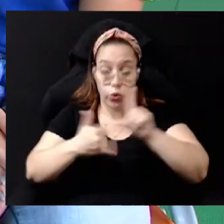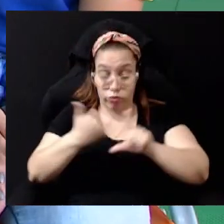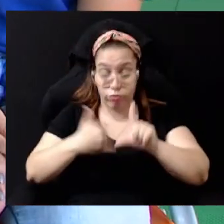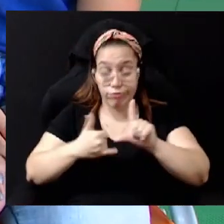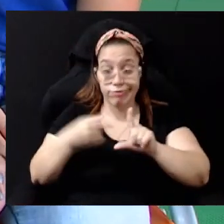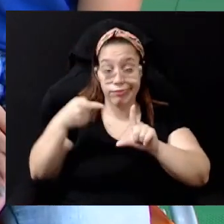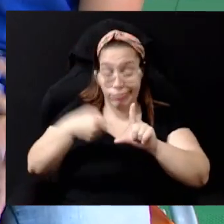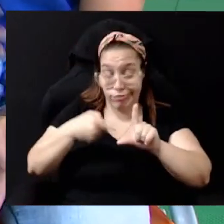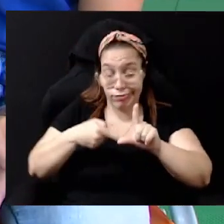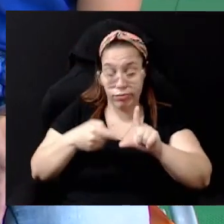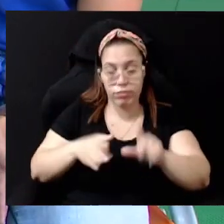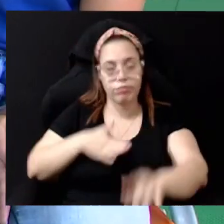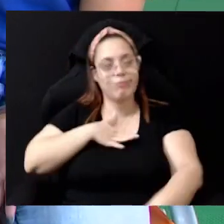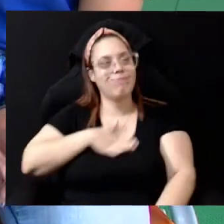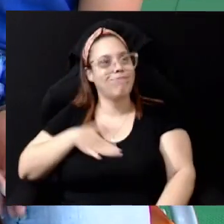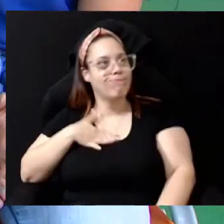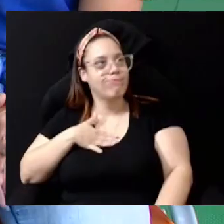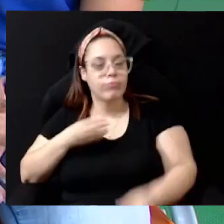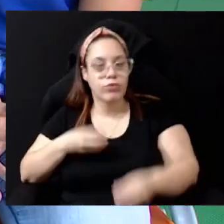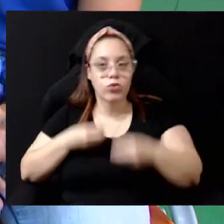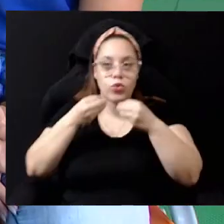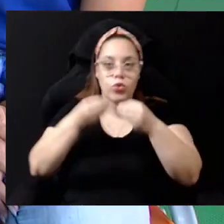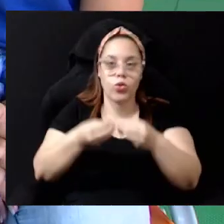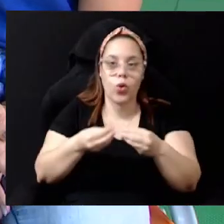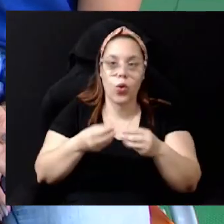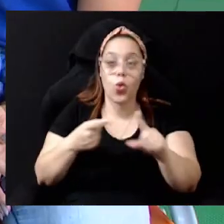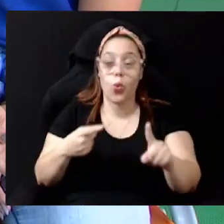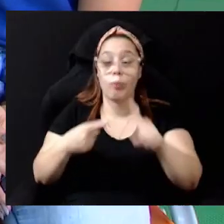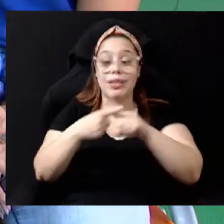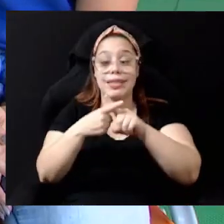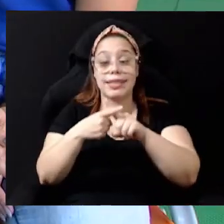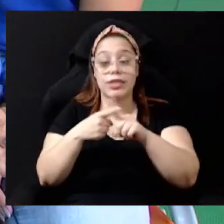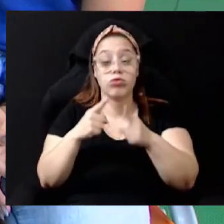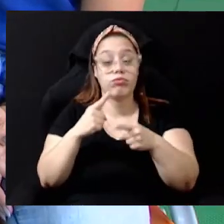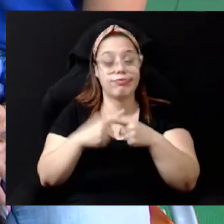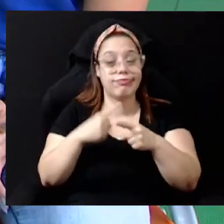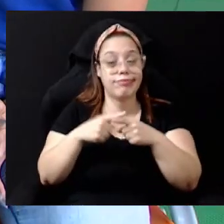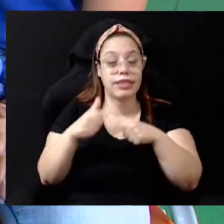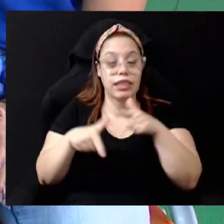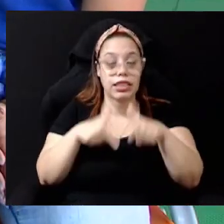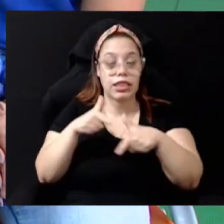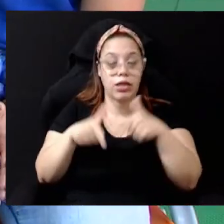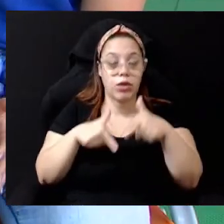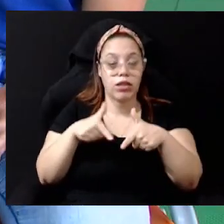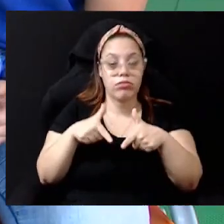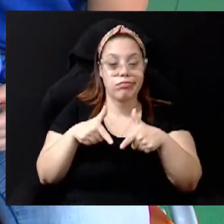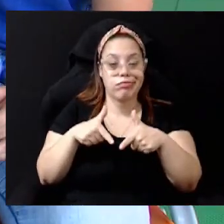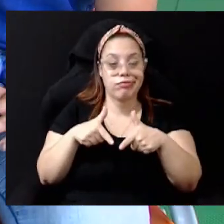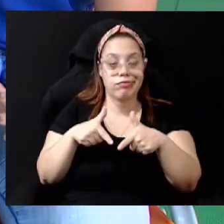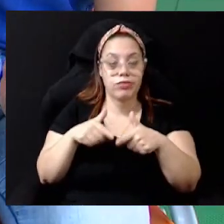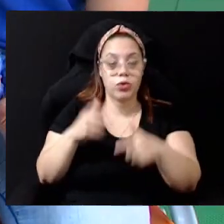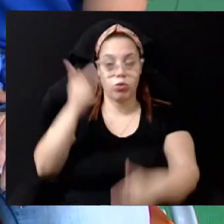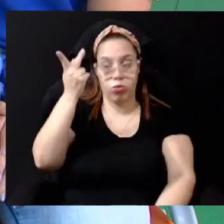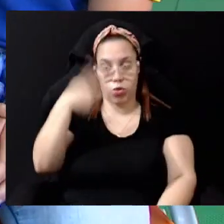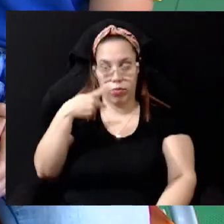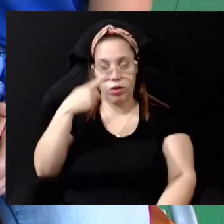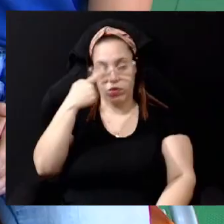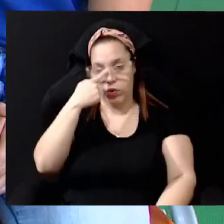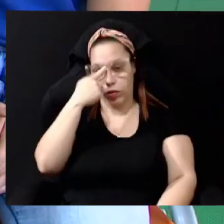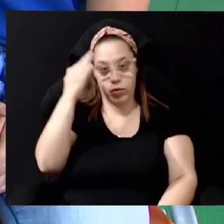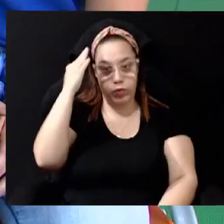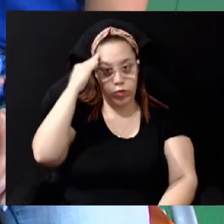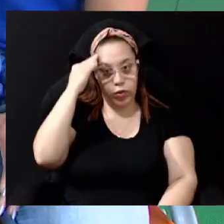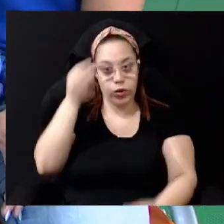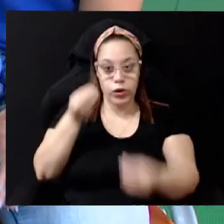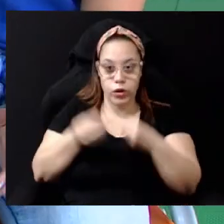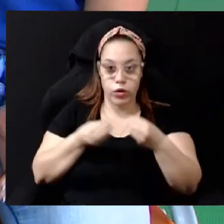é abordada, mas também eu gosto bastante de colocar a parte de competição, porque eles trabalham de uma forma tanto própria, então eles